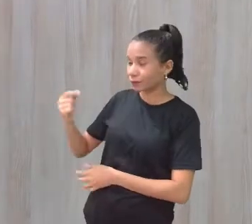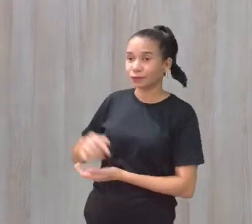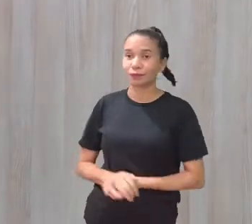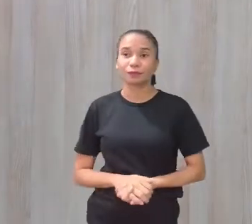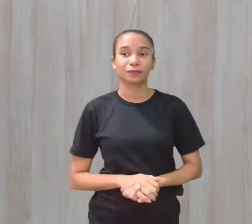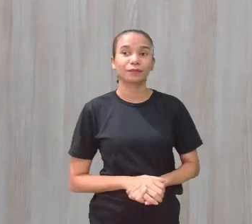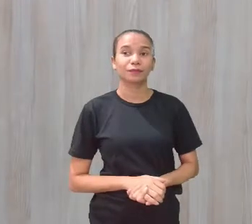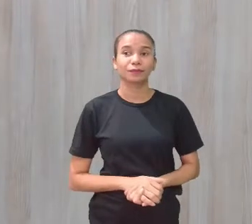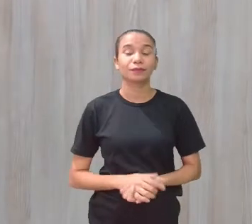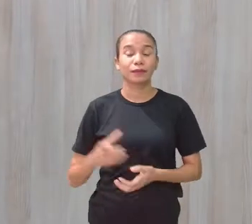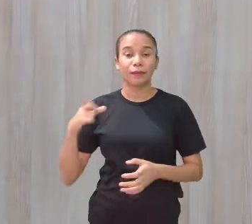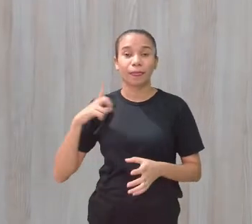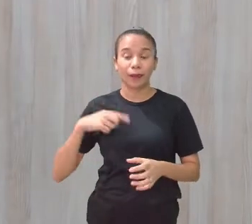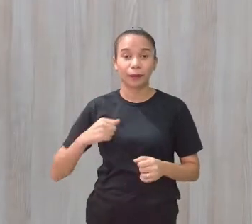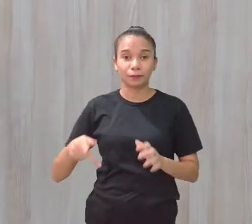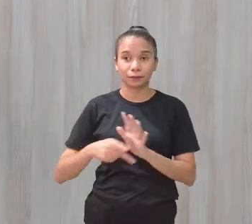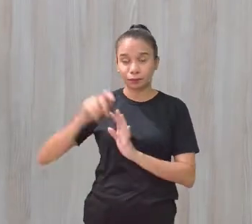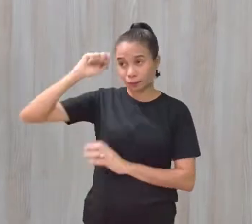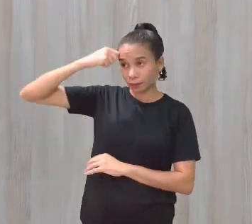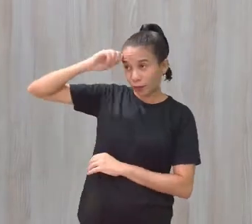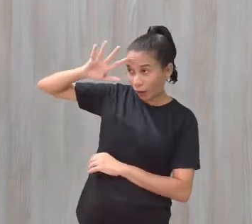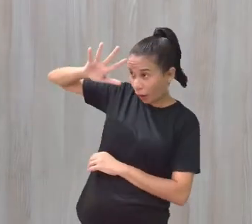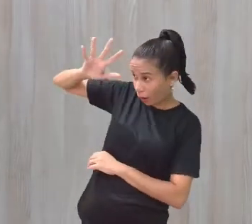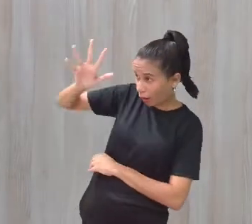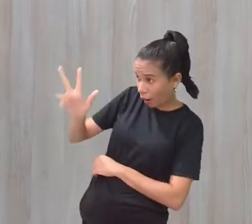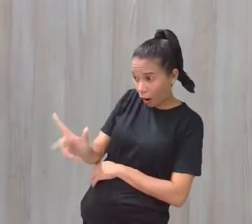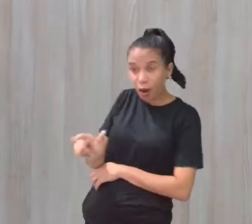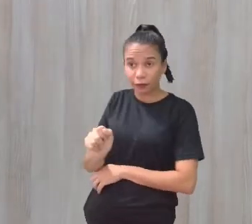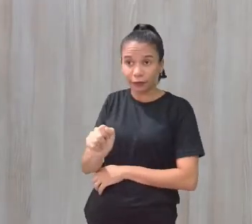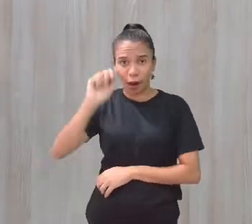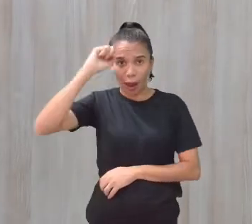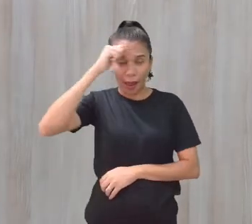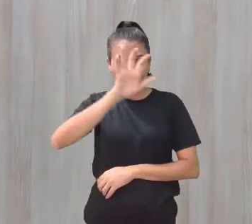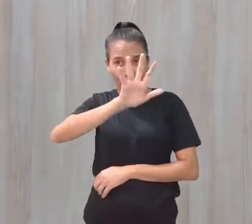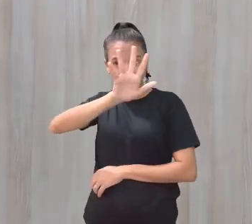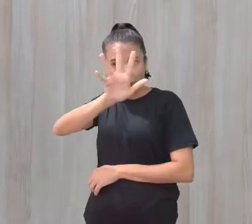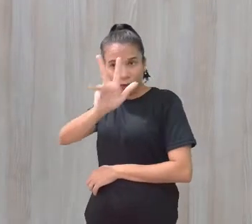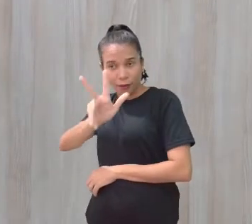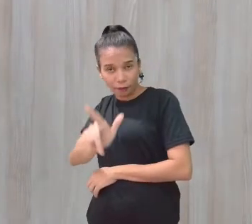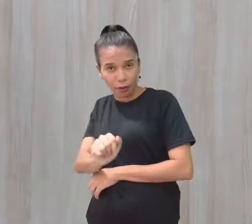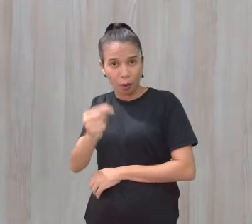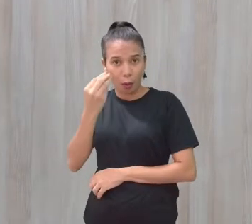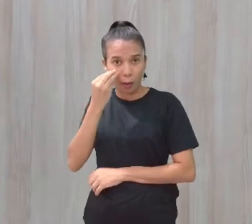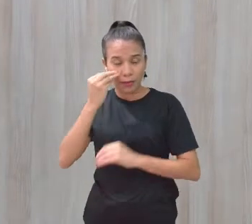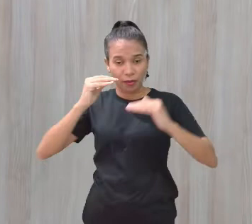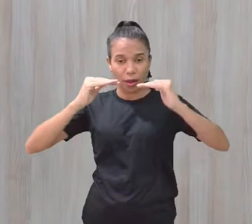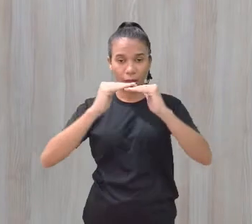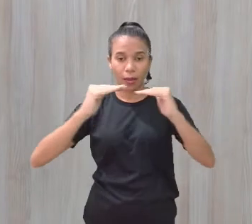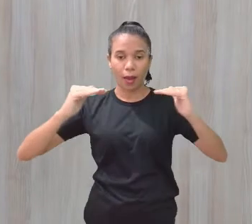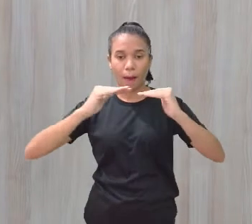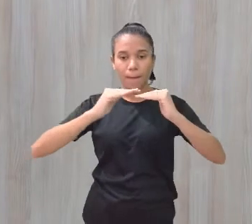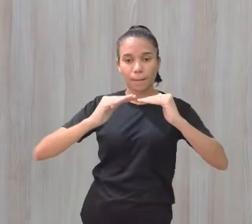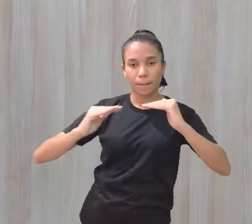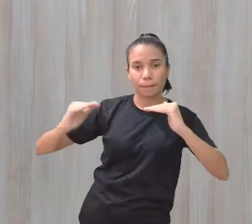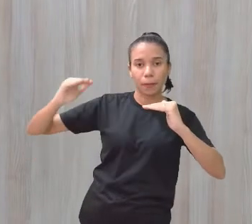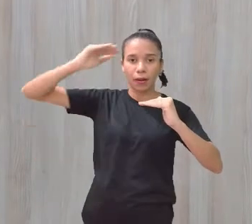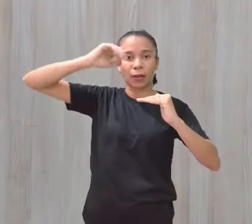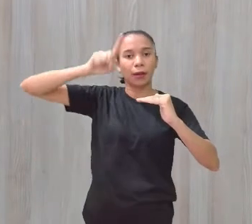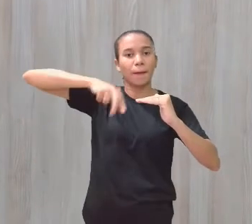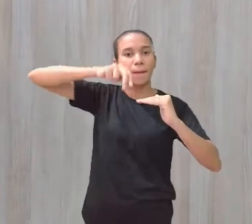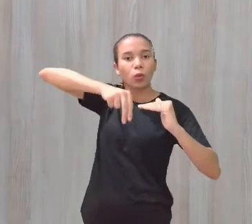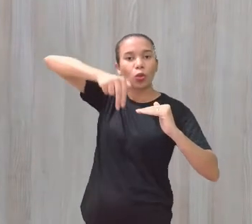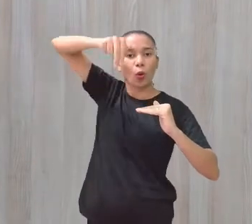Então, veja, temos o continente africano. Então, essa região daqui para cima, certo? A região